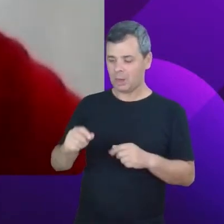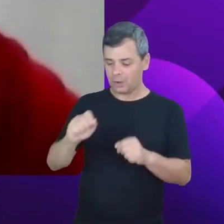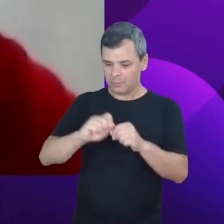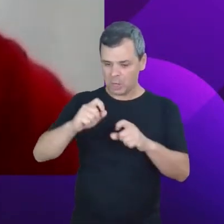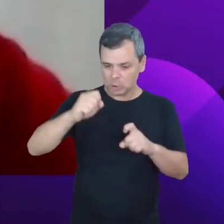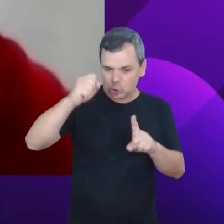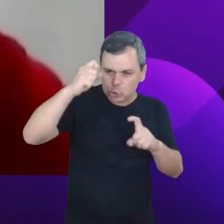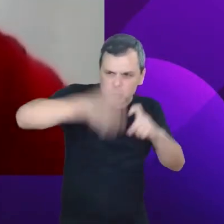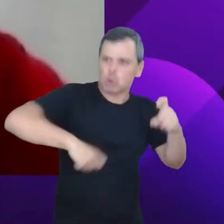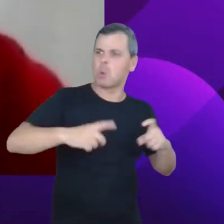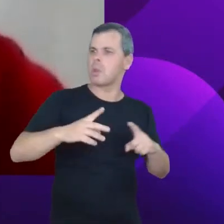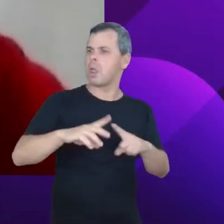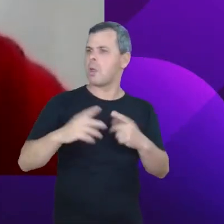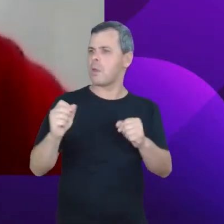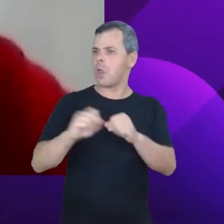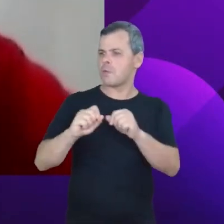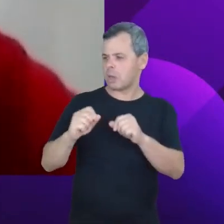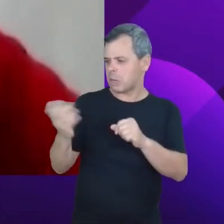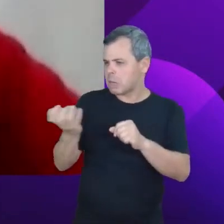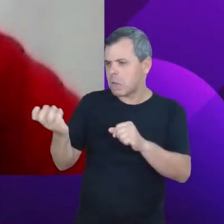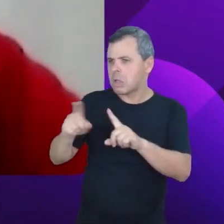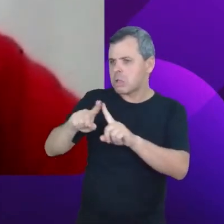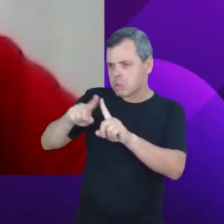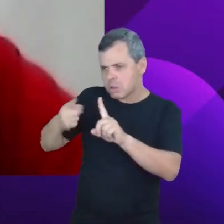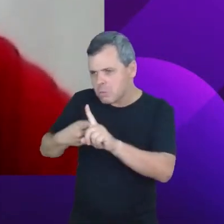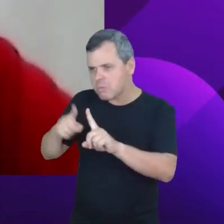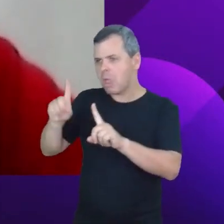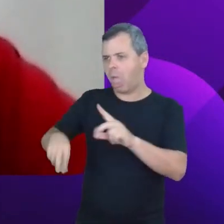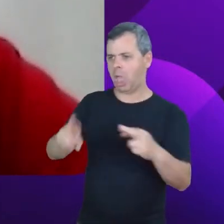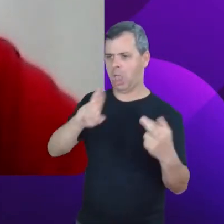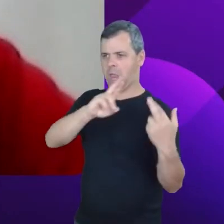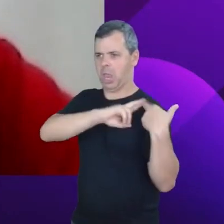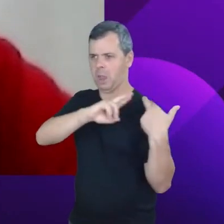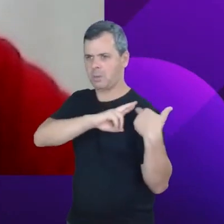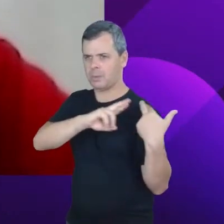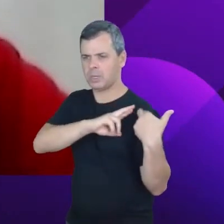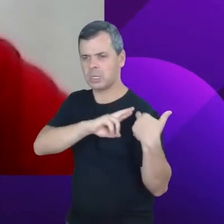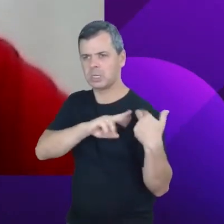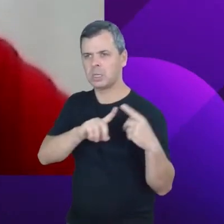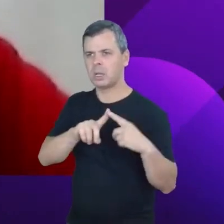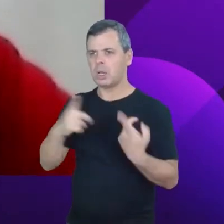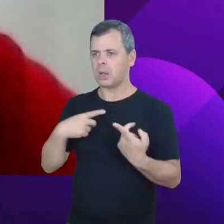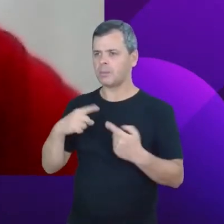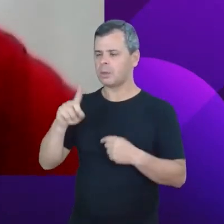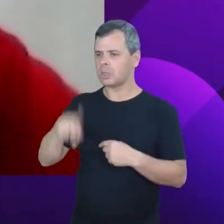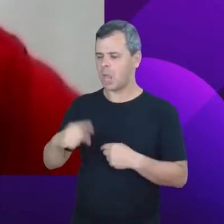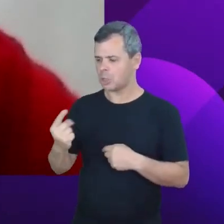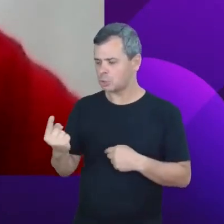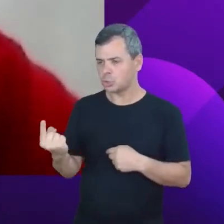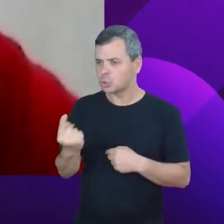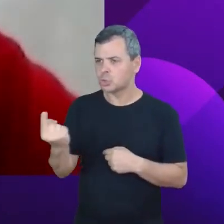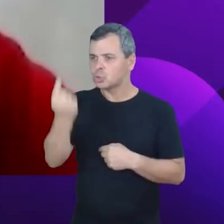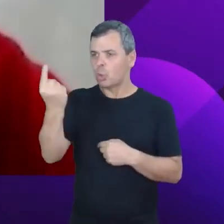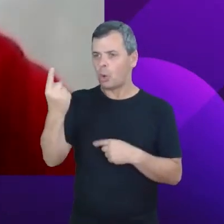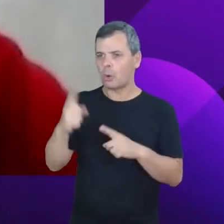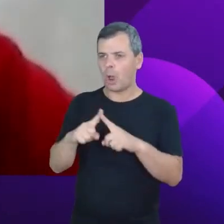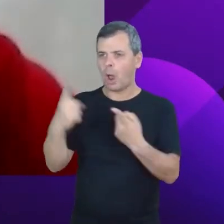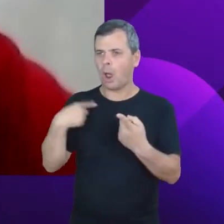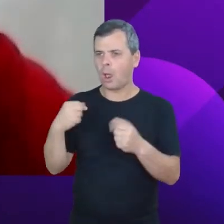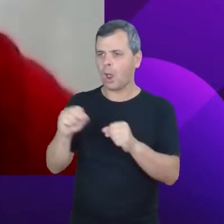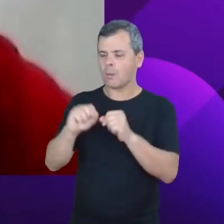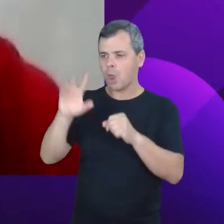estupro, foi ela que quis engravidar, é a responsabilidade dela sozinha. A questão de